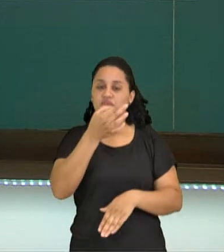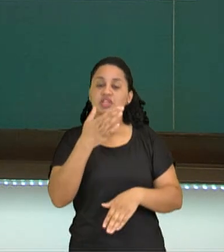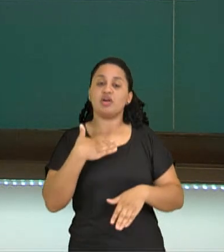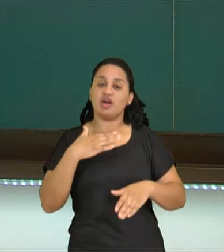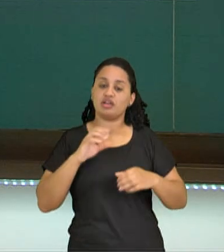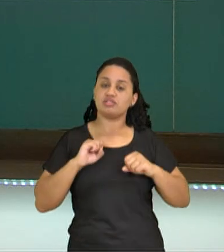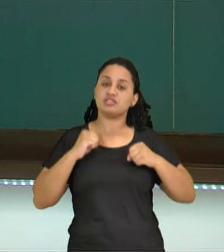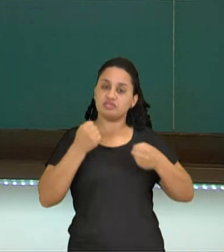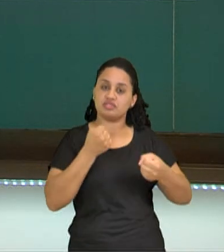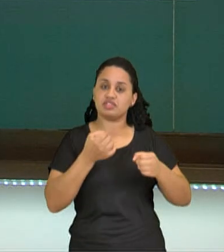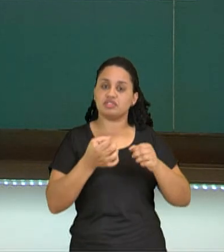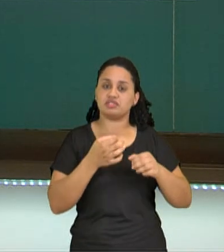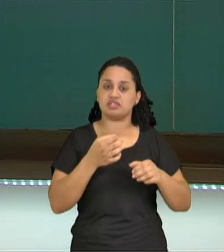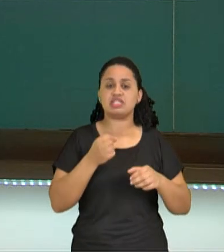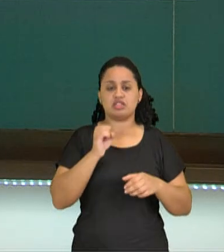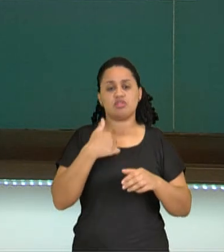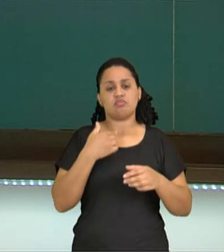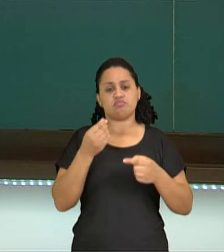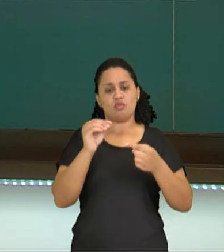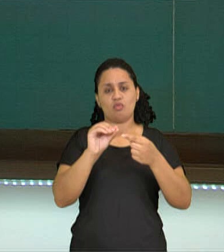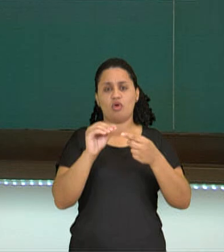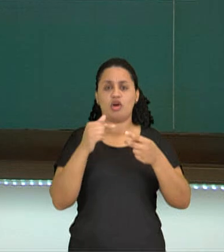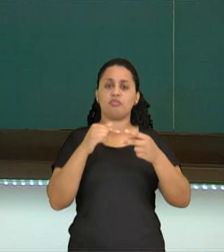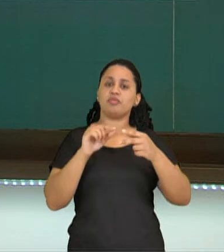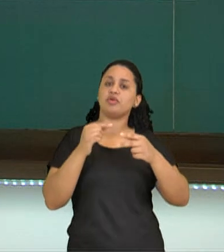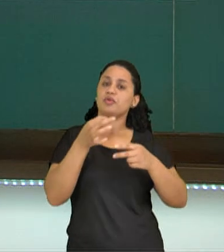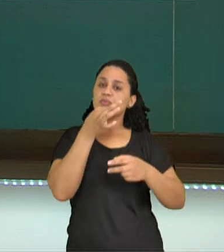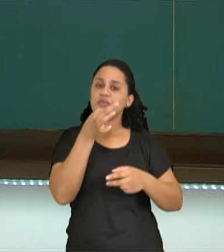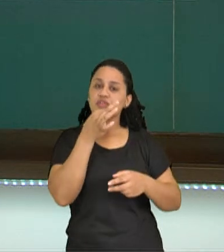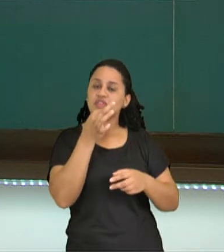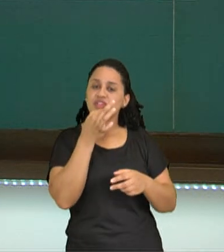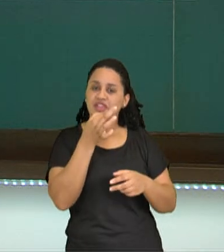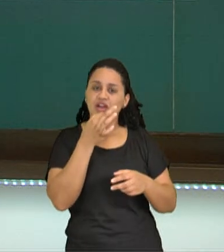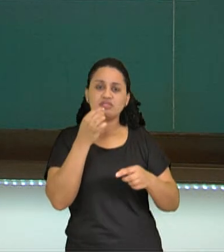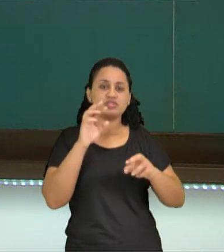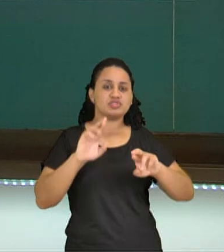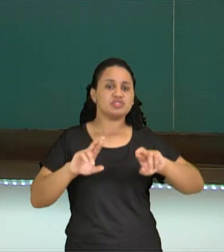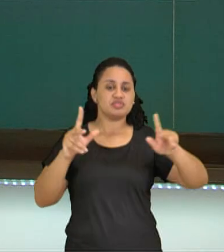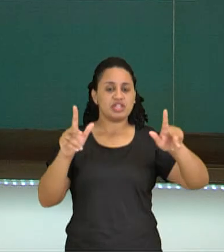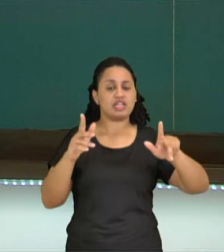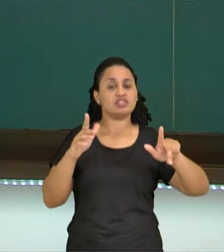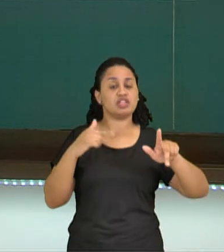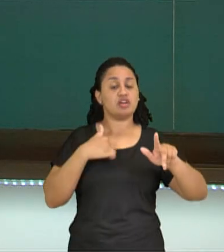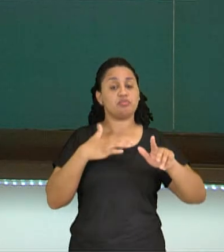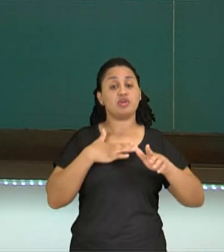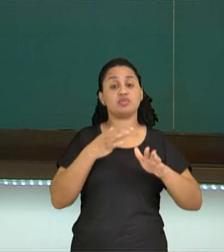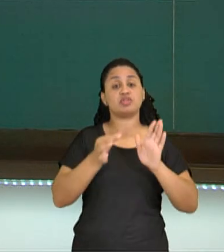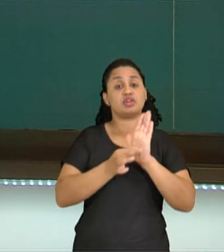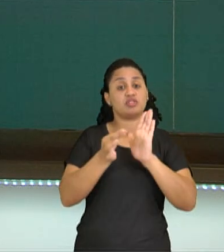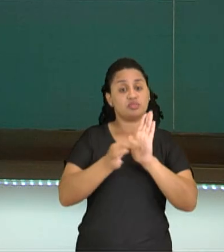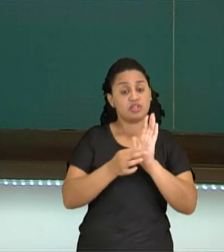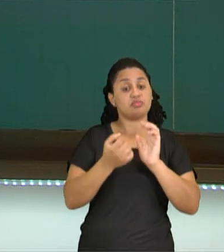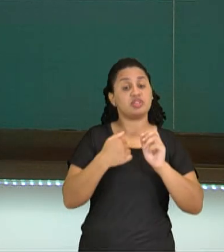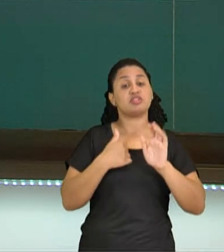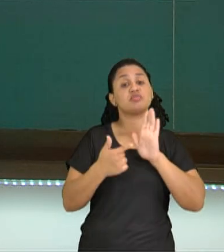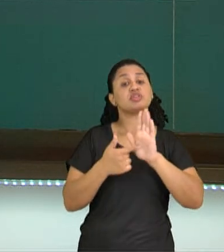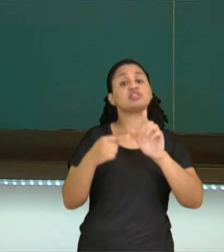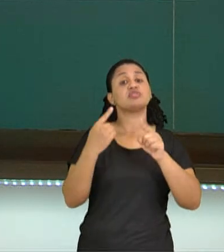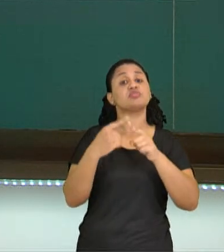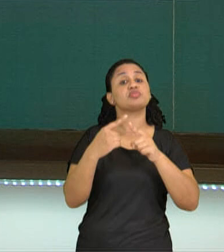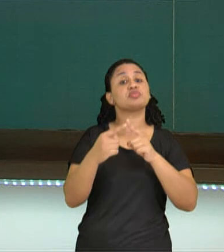eu colocar uma opinião contrária, os meus argumentos têm que defender por que minha opinião é contrária.